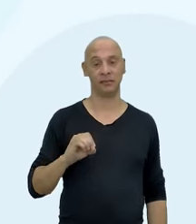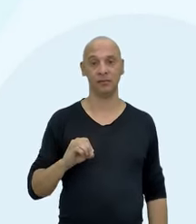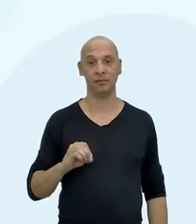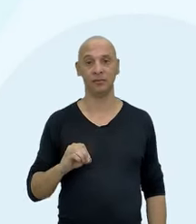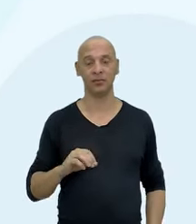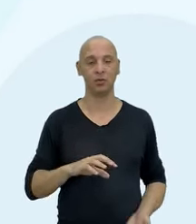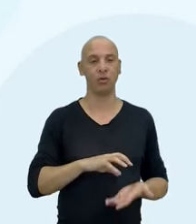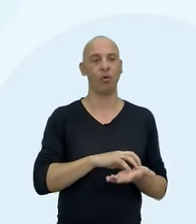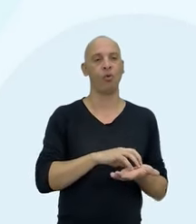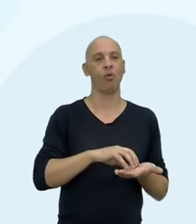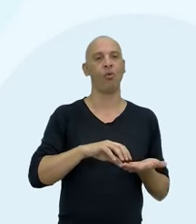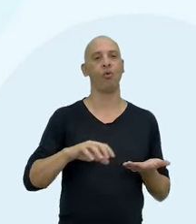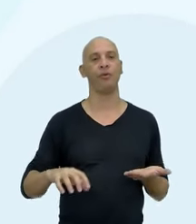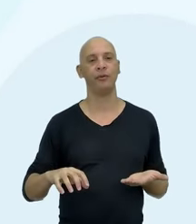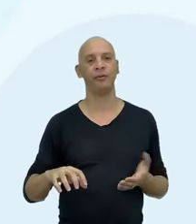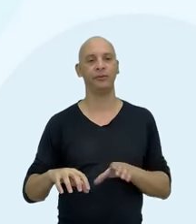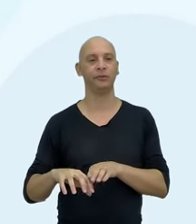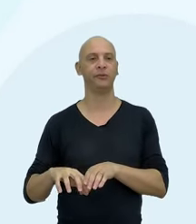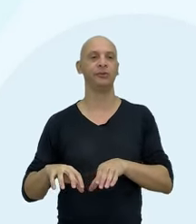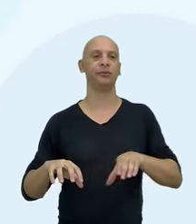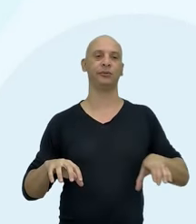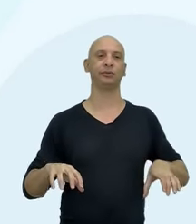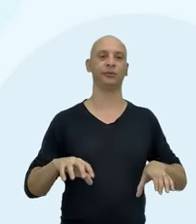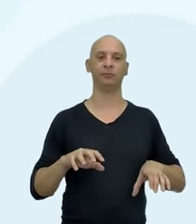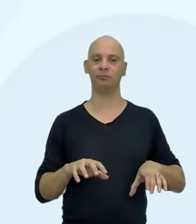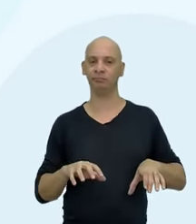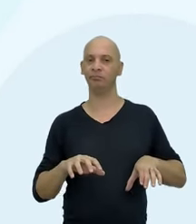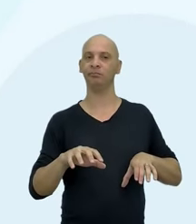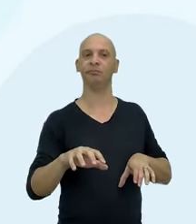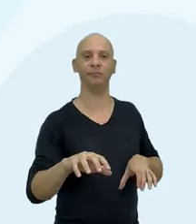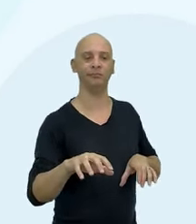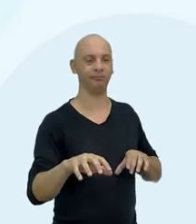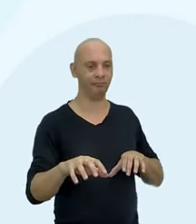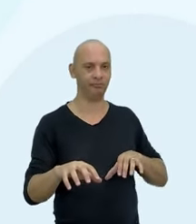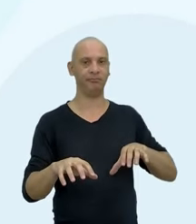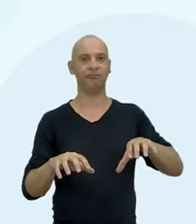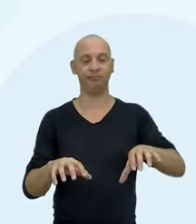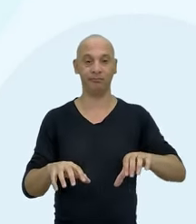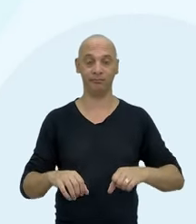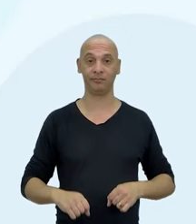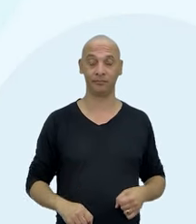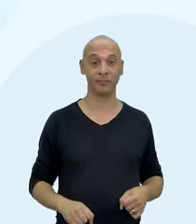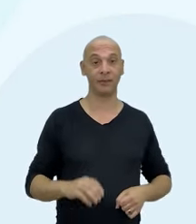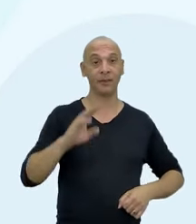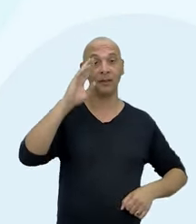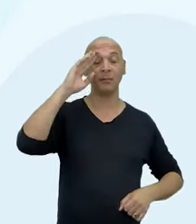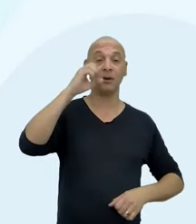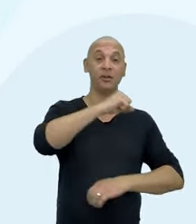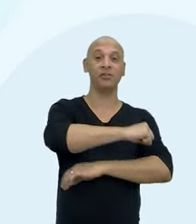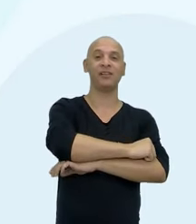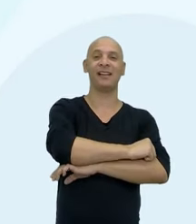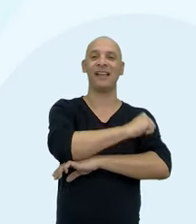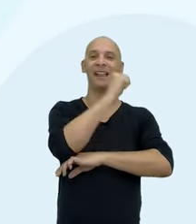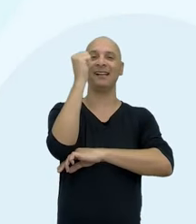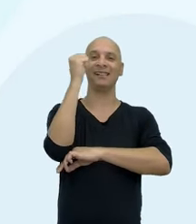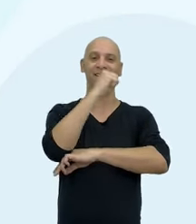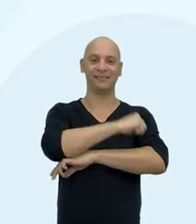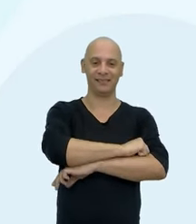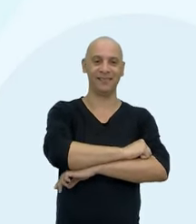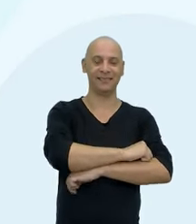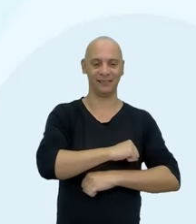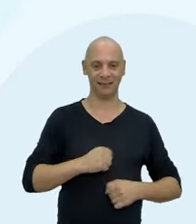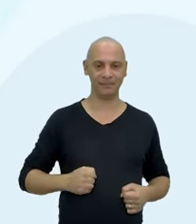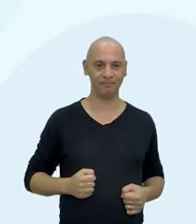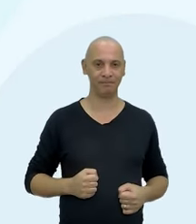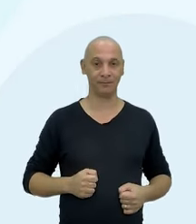rotacionar nós visualizamos elas nos prédios Principalmente as janelas né alguém de vocês estão